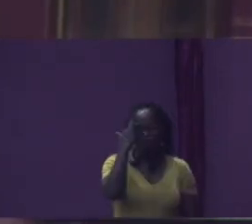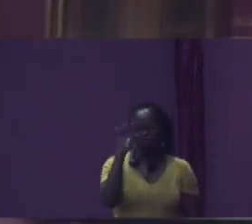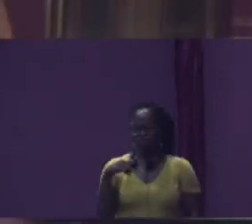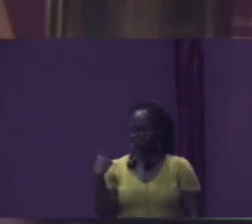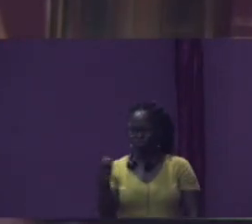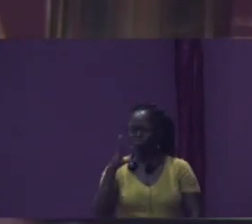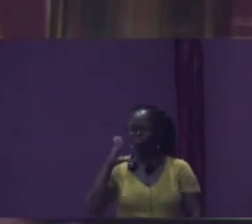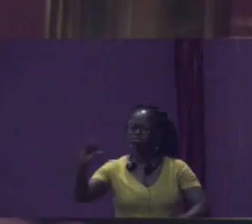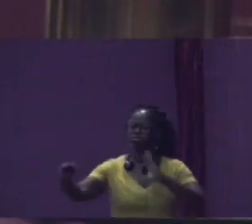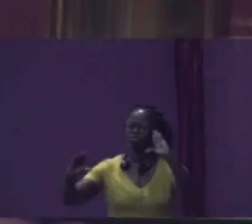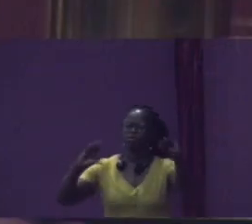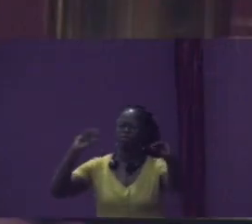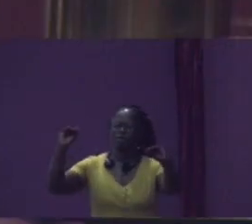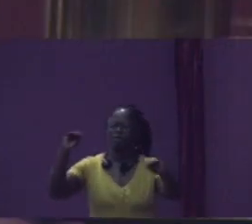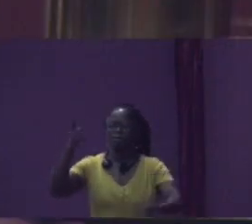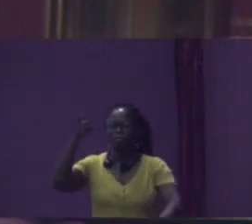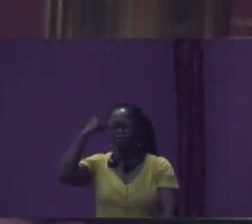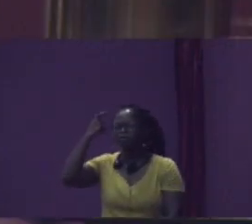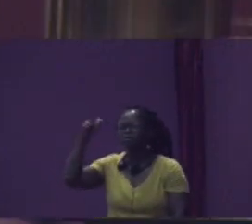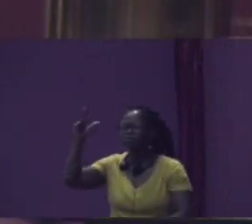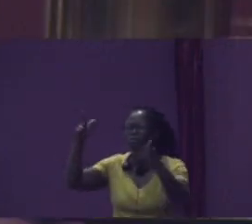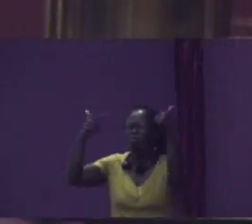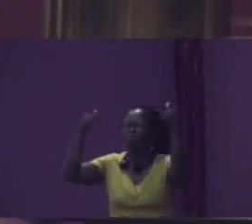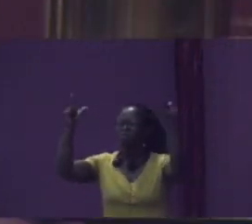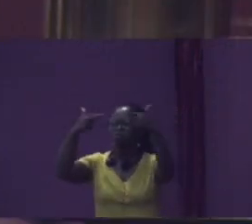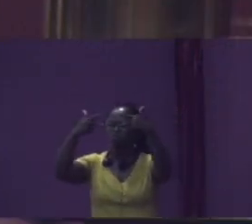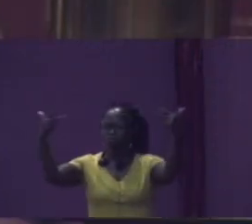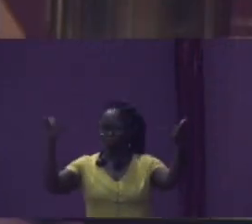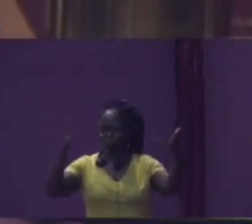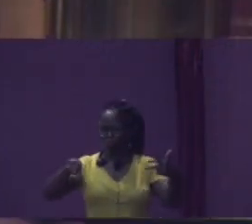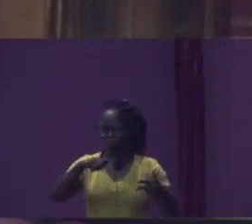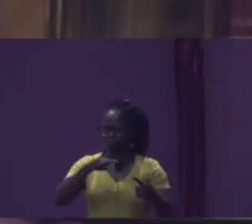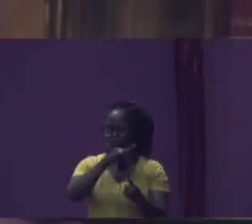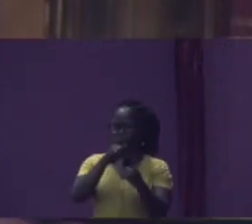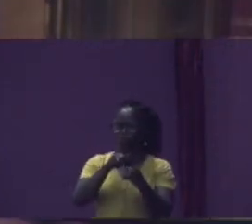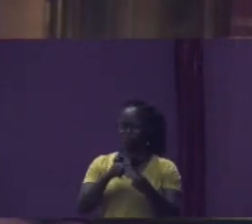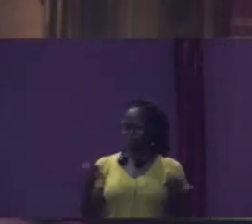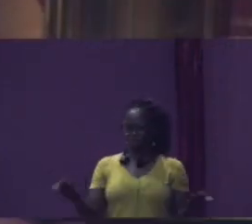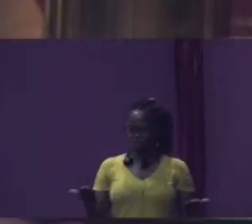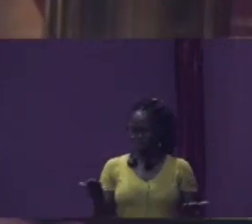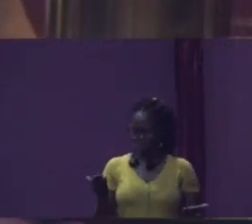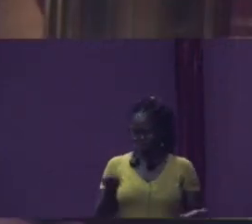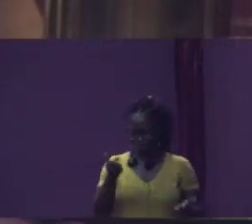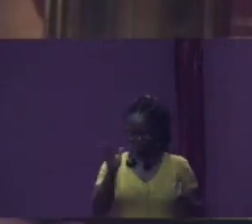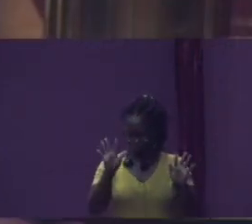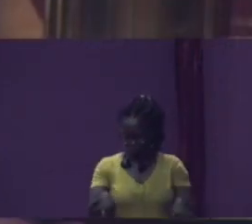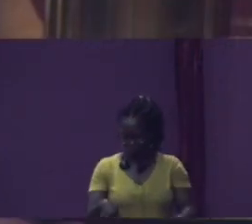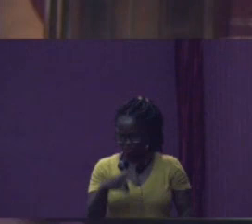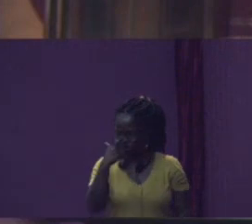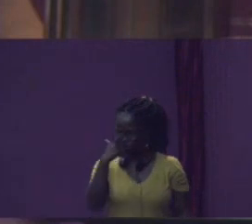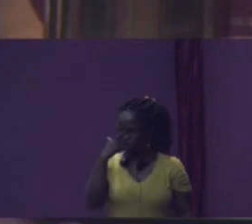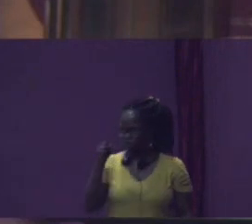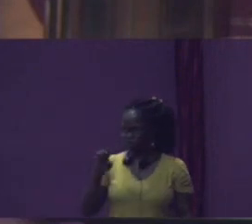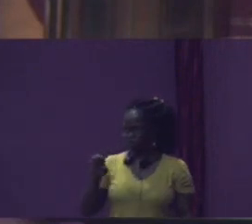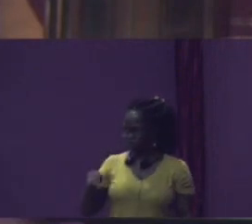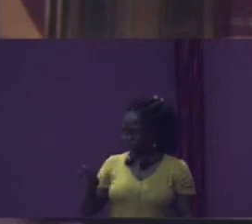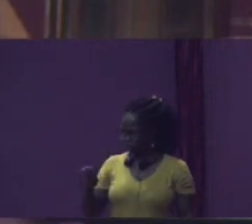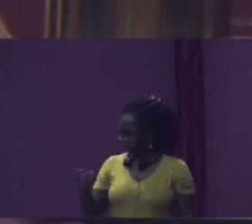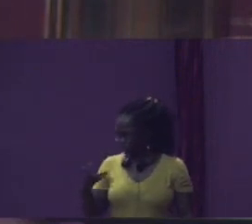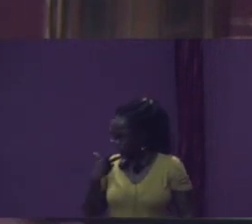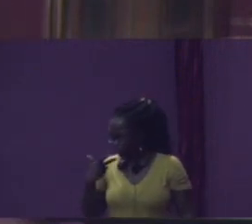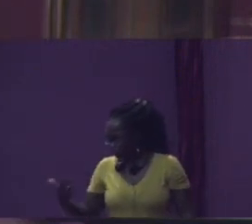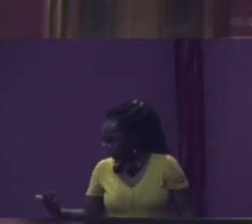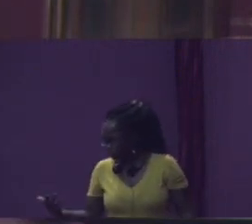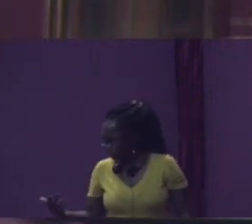com outros pensamentos, né? Esse é o nosso propósito. E caminhando, sim, para um fechamento. Vai, Simone? Quer